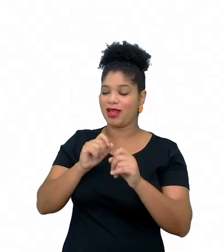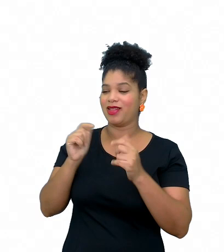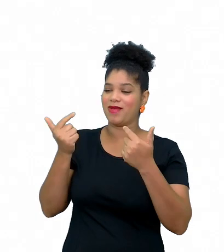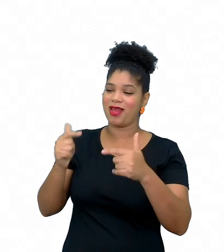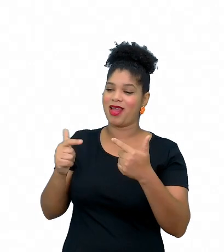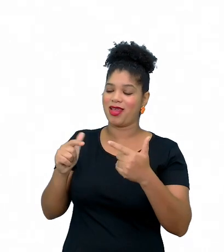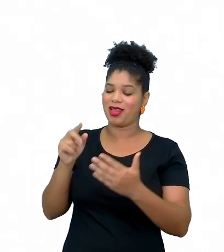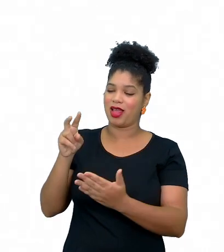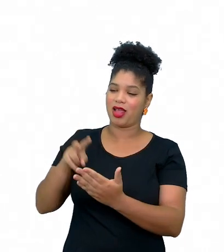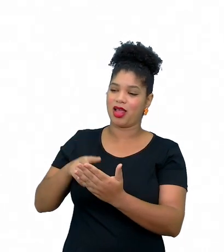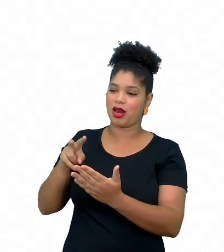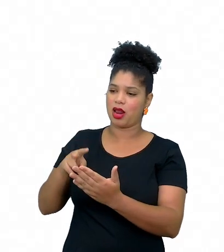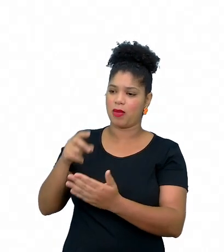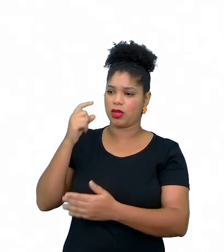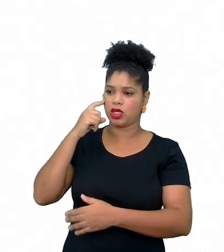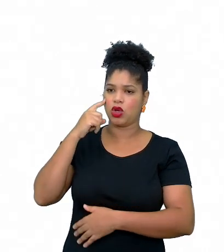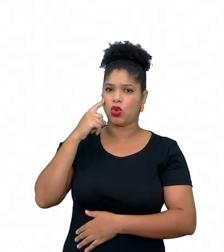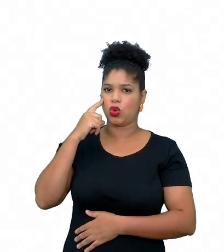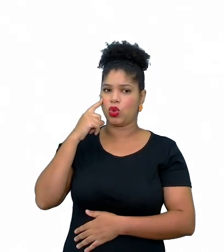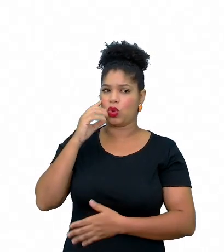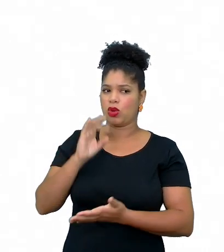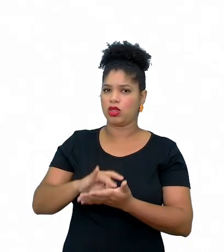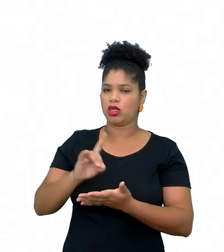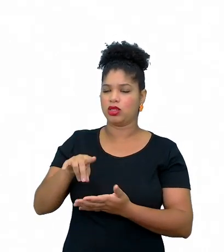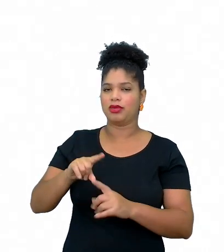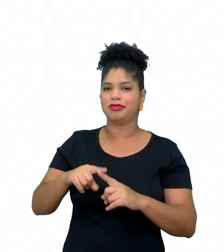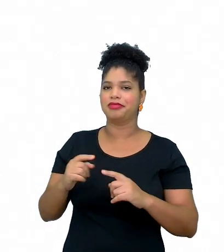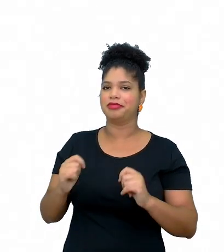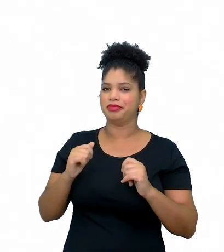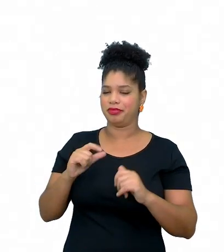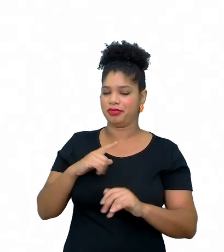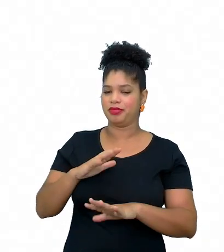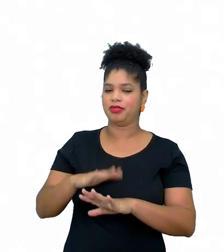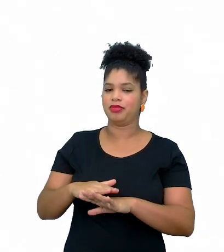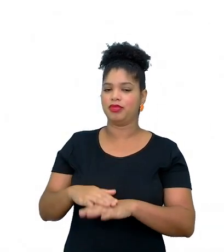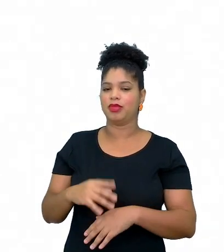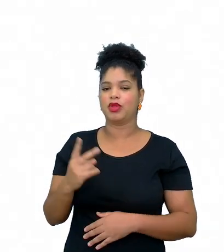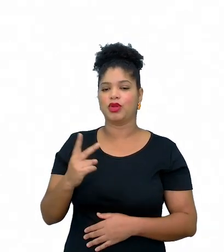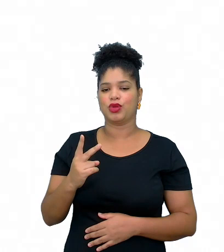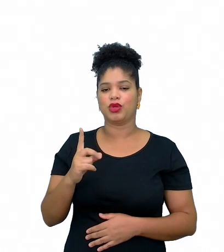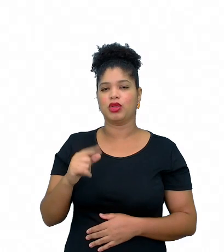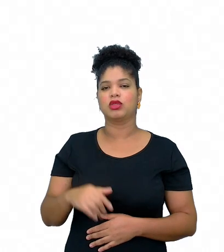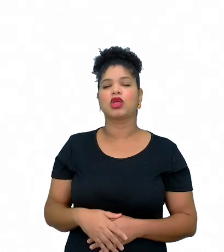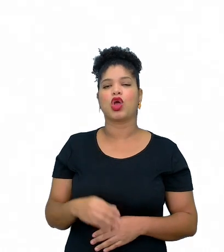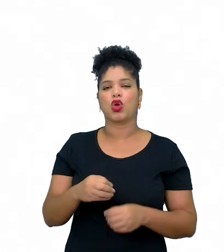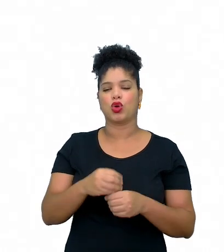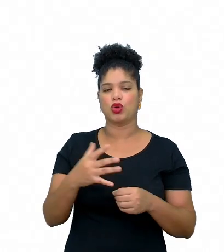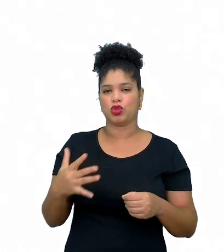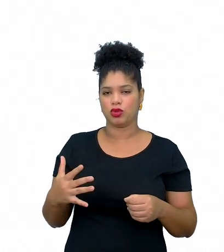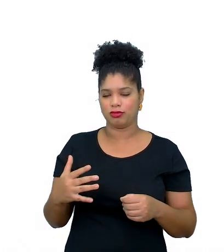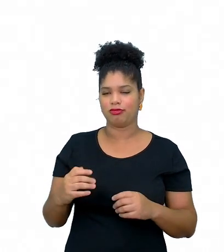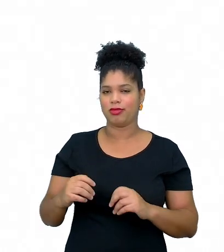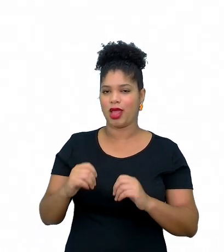apenas, né? Mas engana. 2, conteúdo enganoso. Uso de informação falsa para usá-la